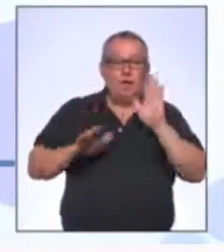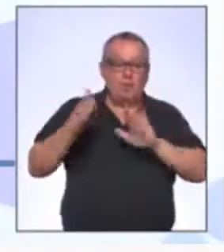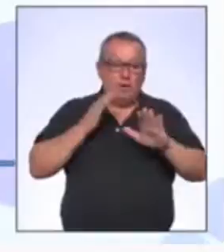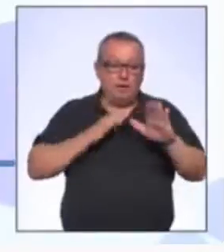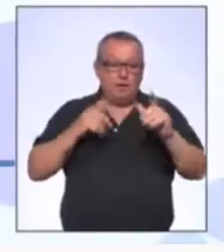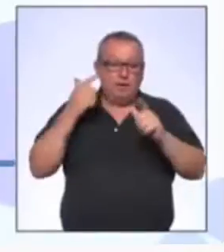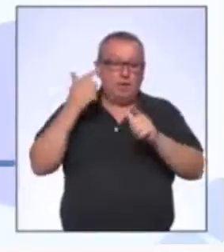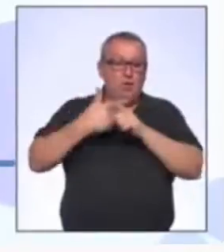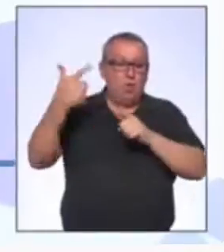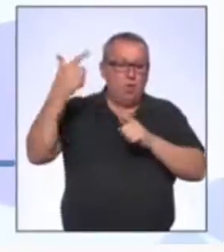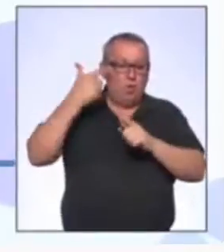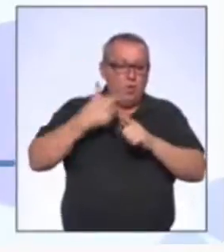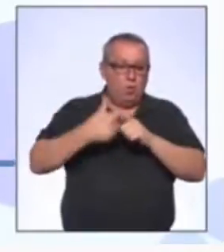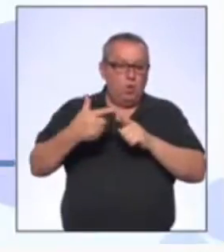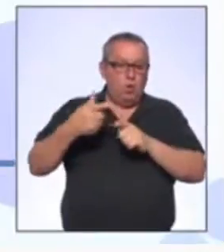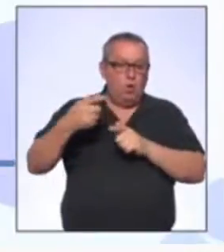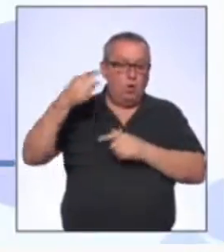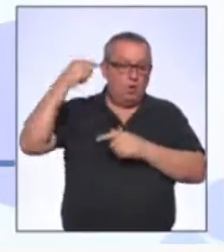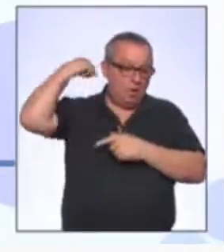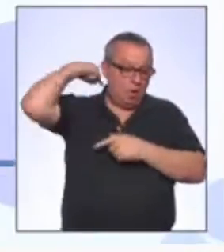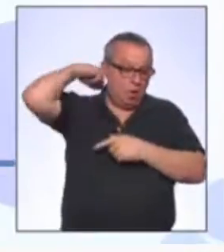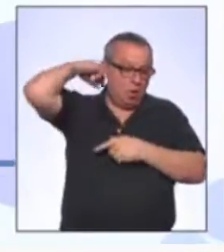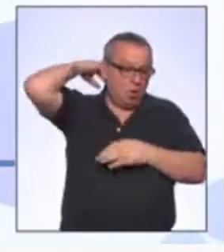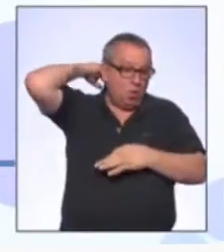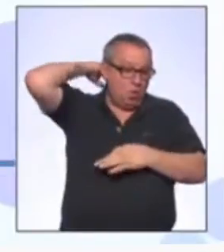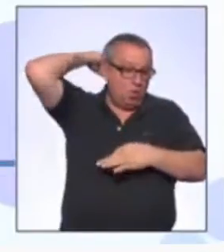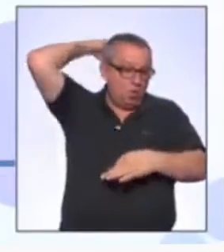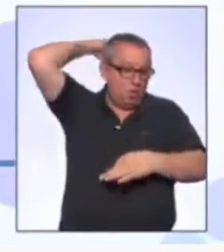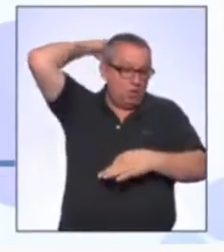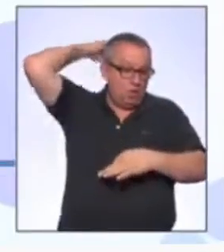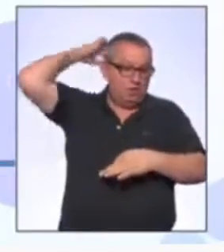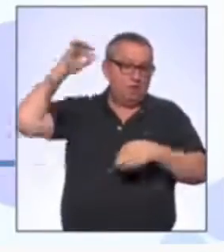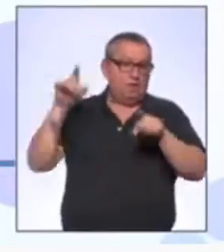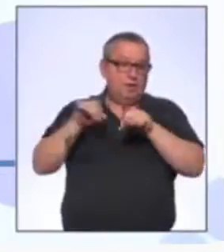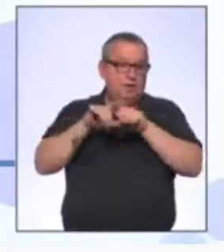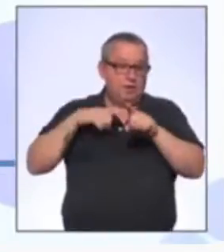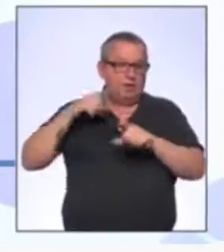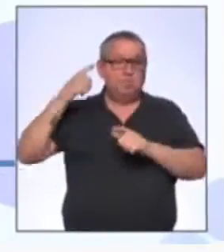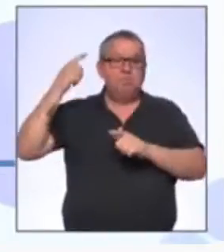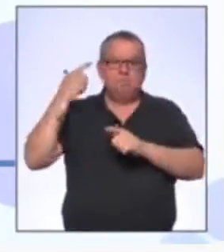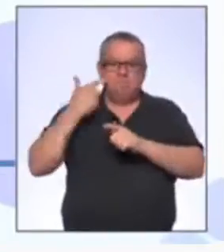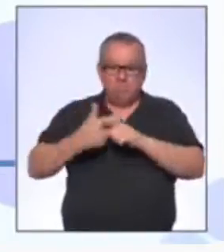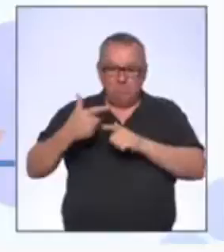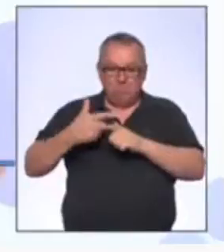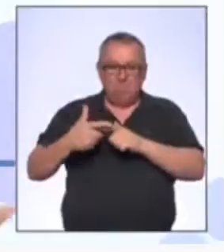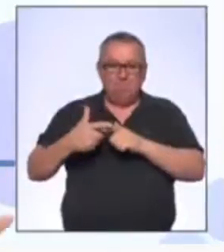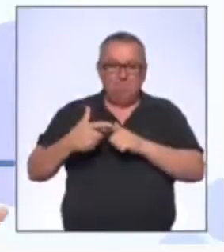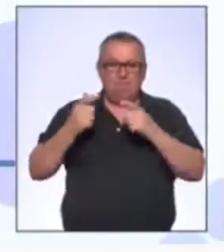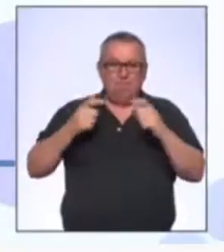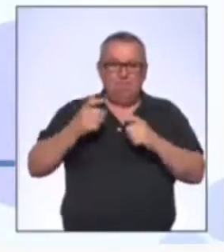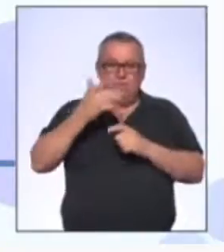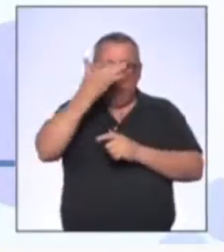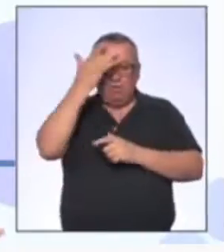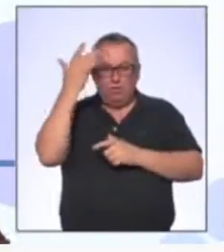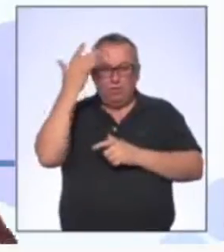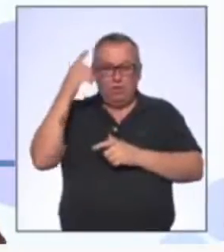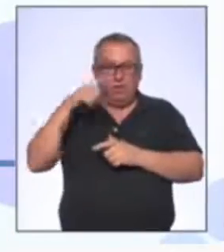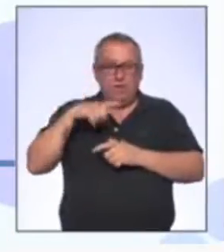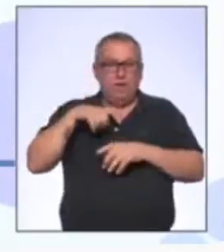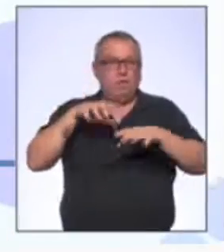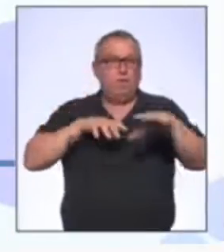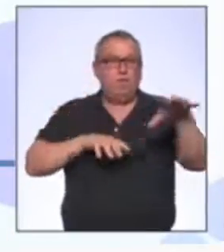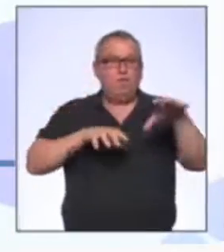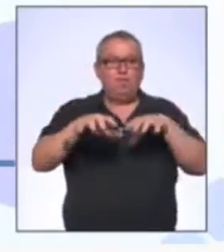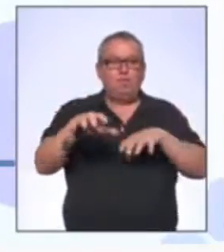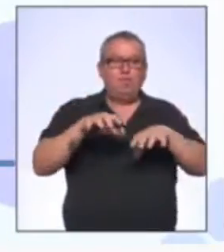coluna onde atingir esse trauma né é onde a pessoa ela deixa de ter